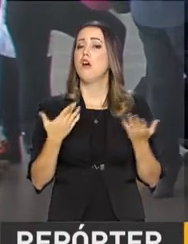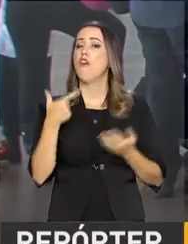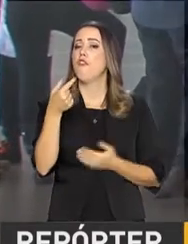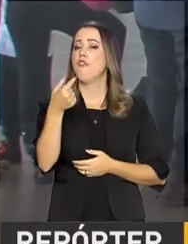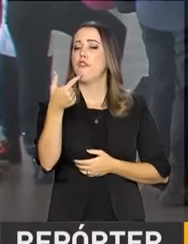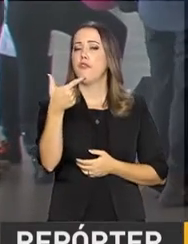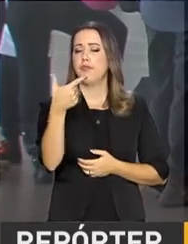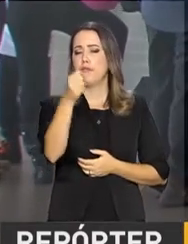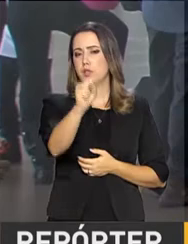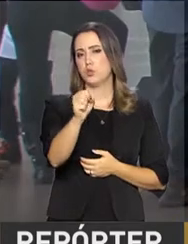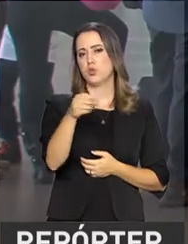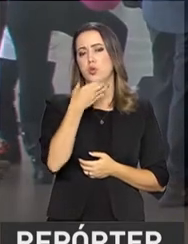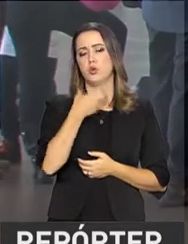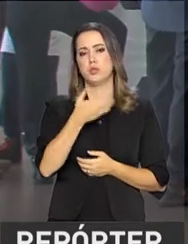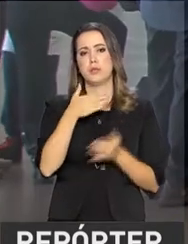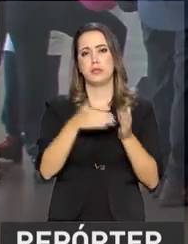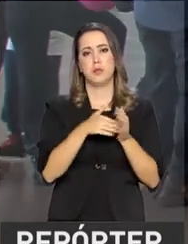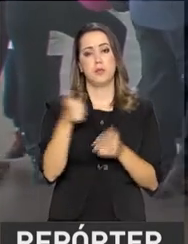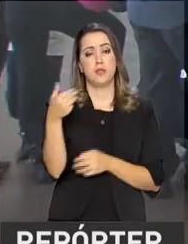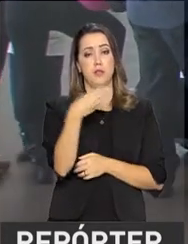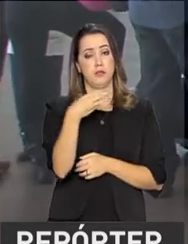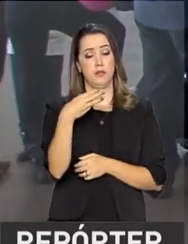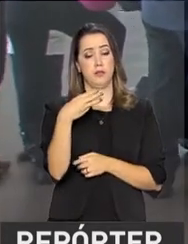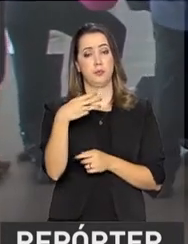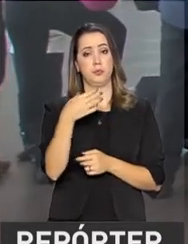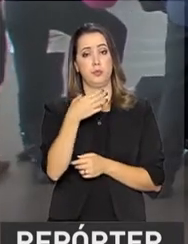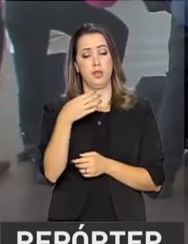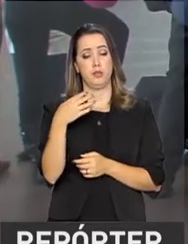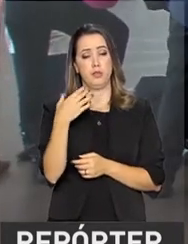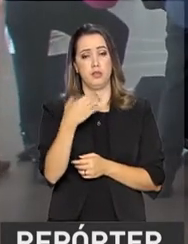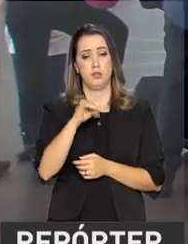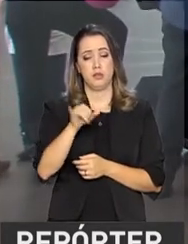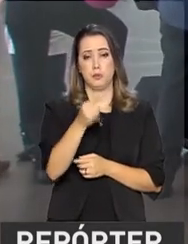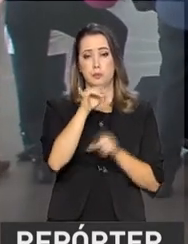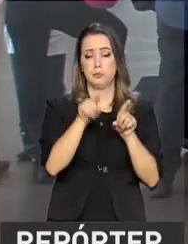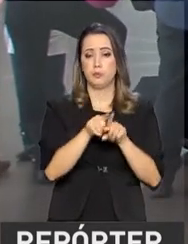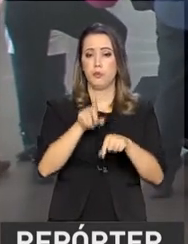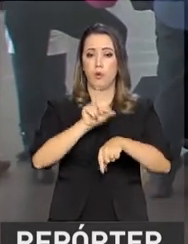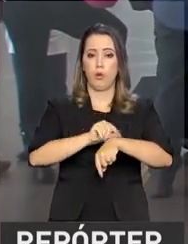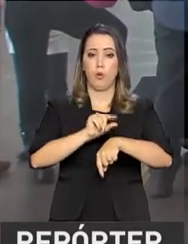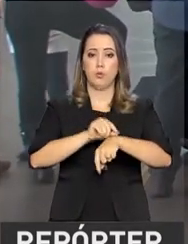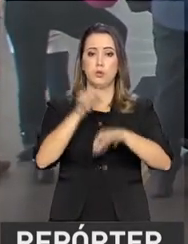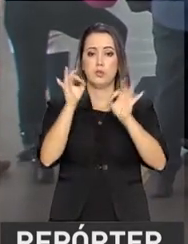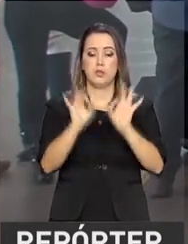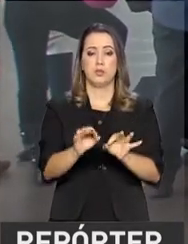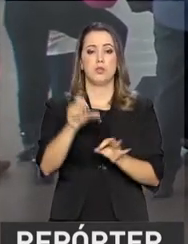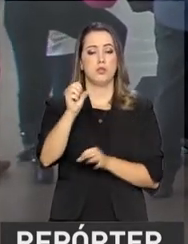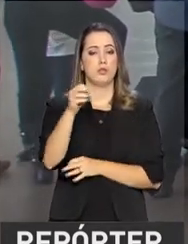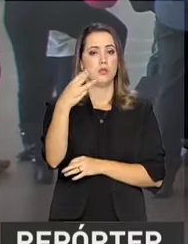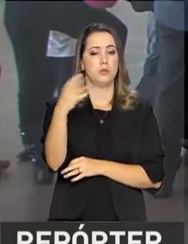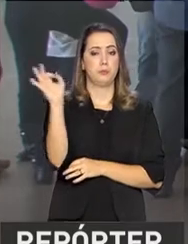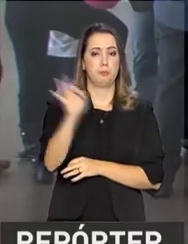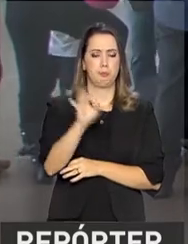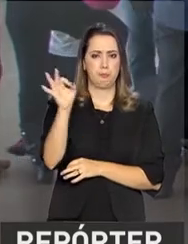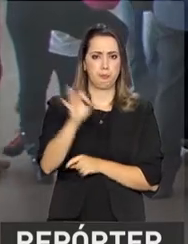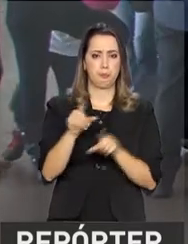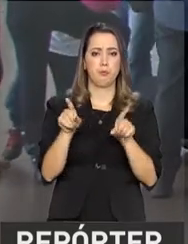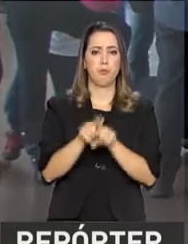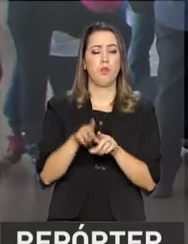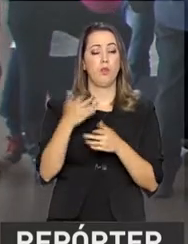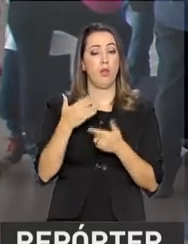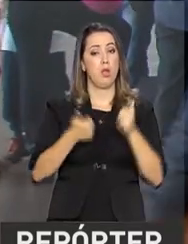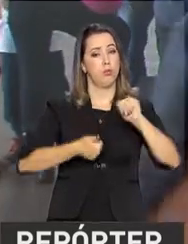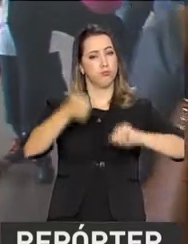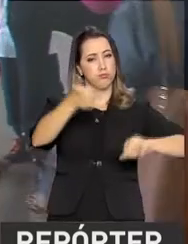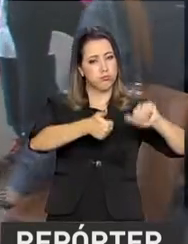3 em janeiro a pontualidade dos vôos chegou a 93% nos aeroportos pesquisados já a nota média de